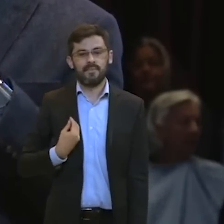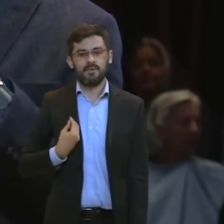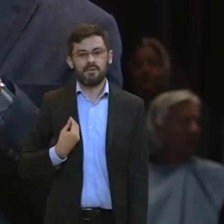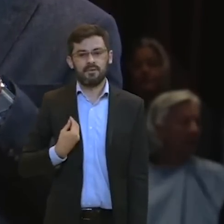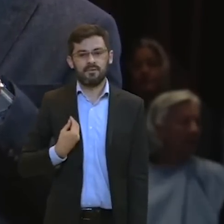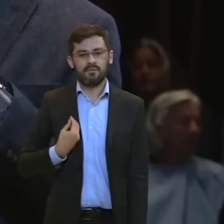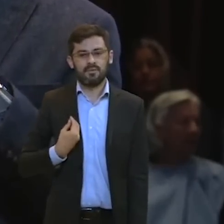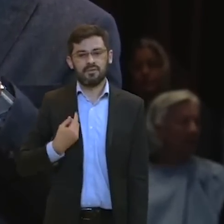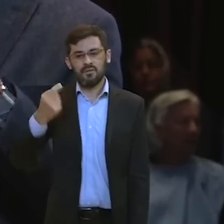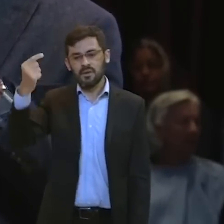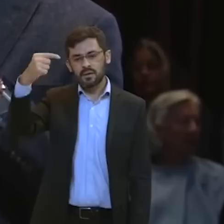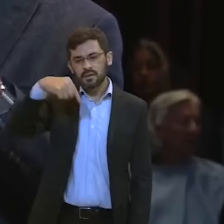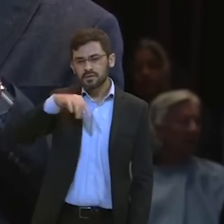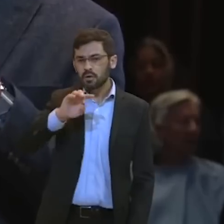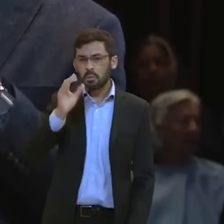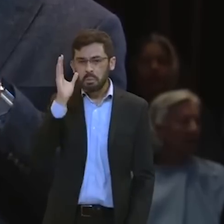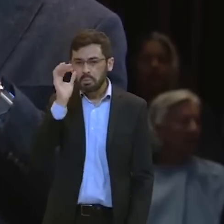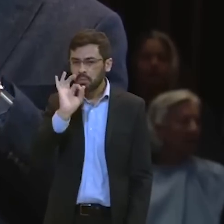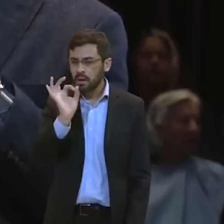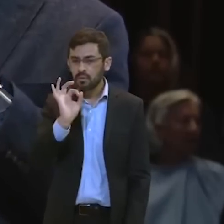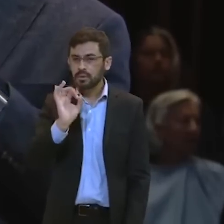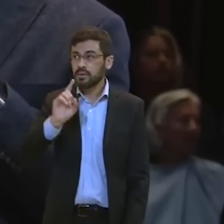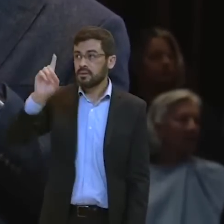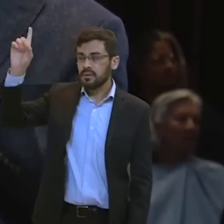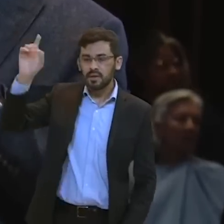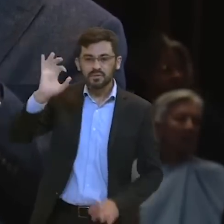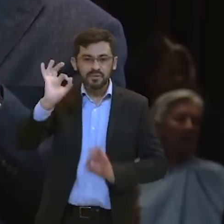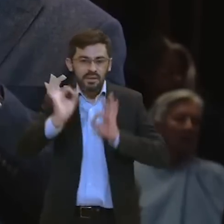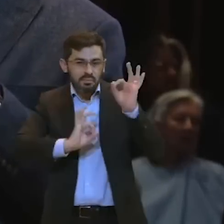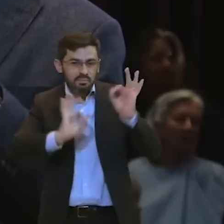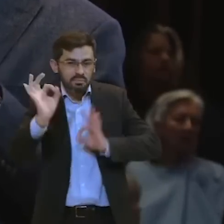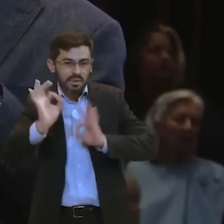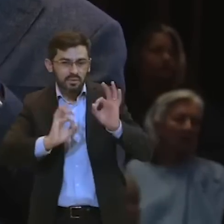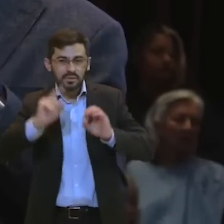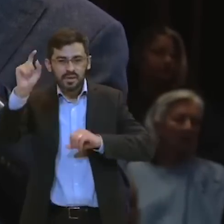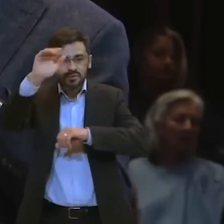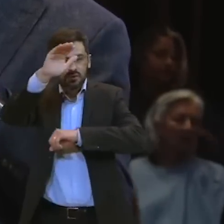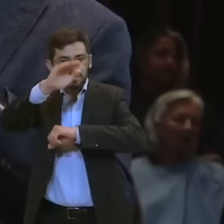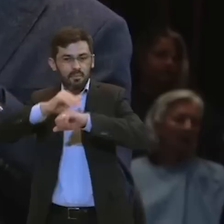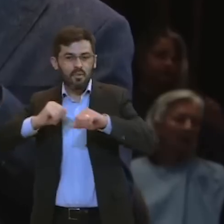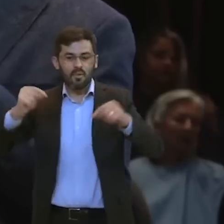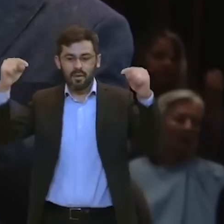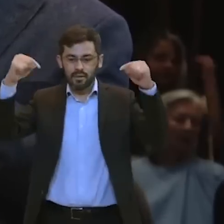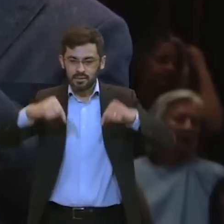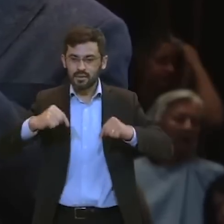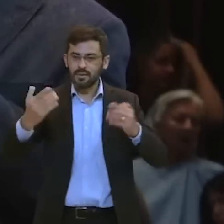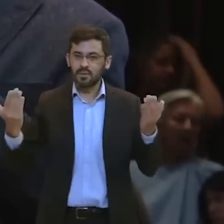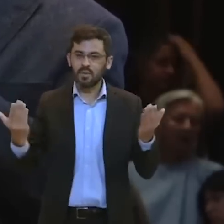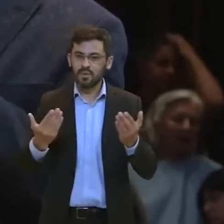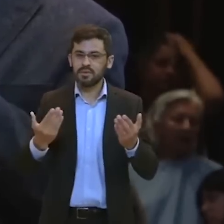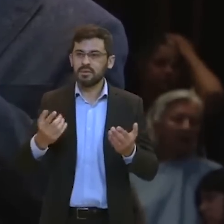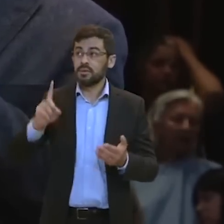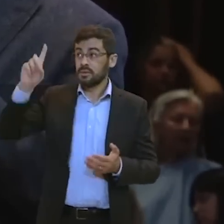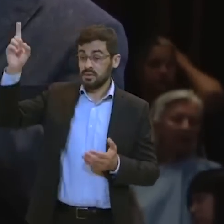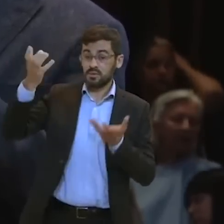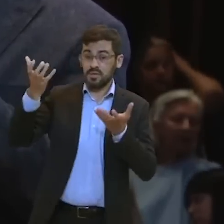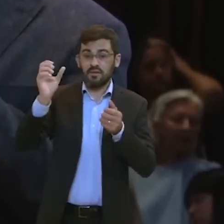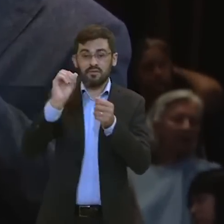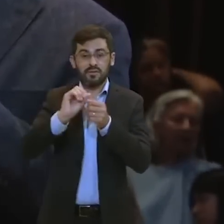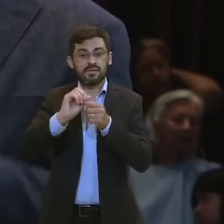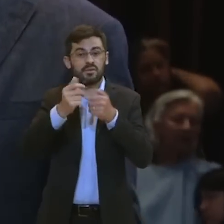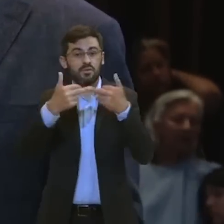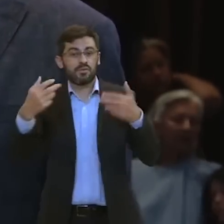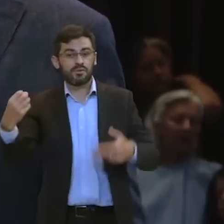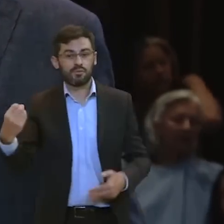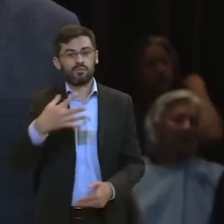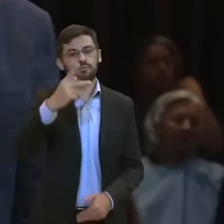aqui por acaso. O Senhor te trouxe aqui, e Ele quer fazer algo novo na tua